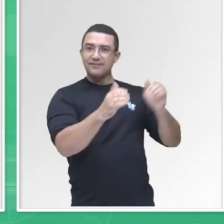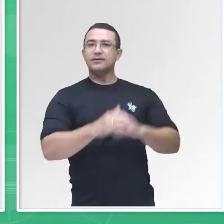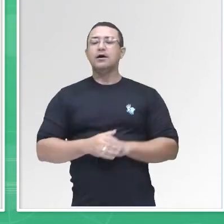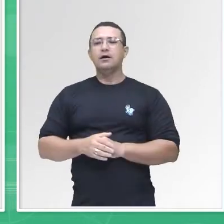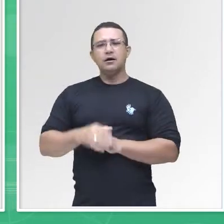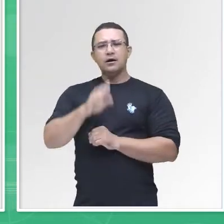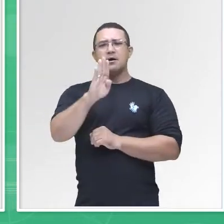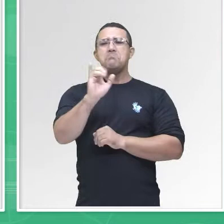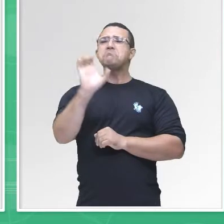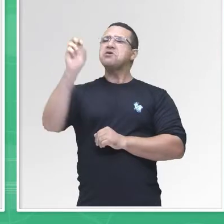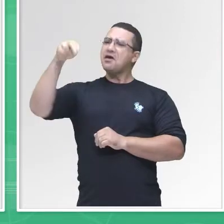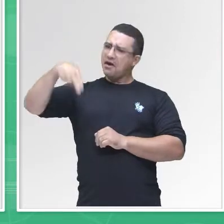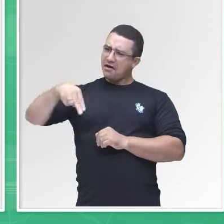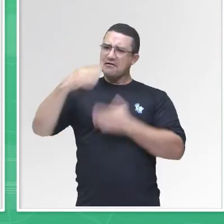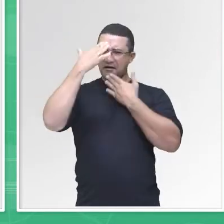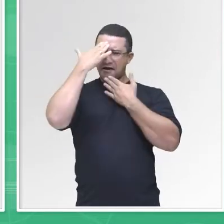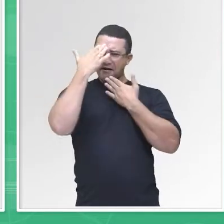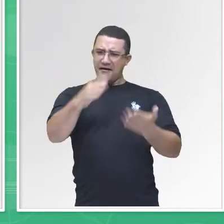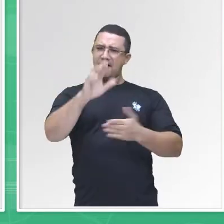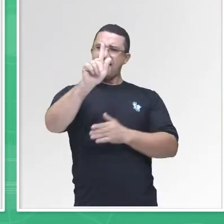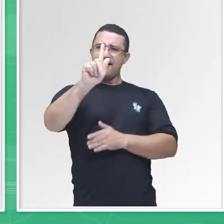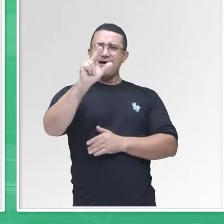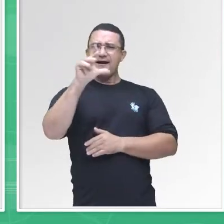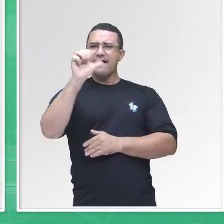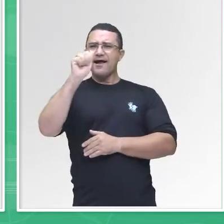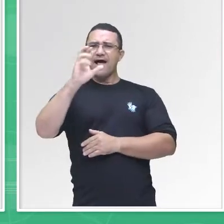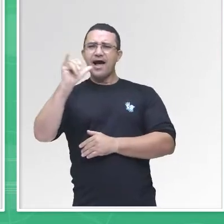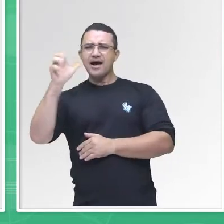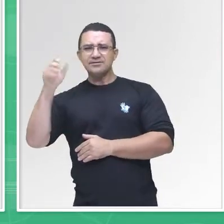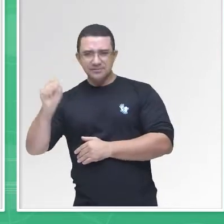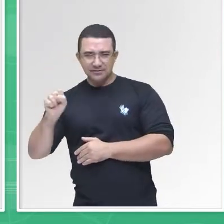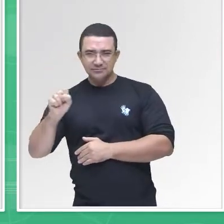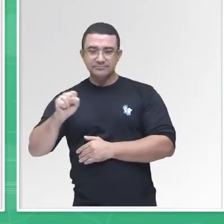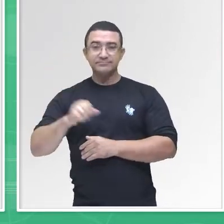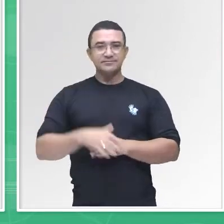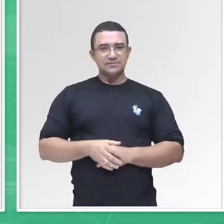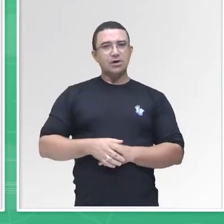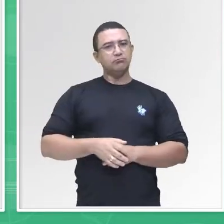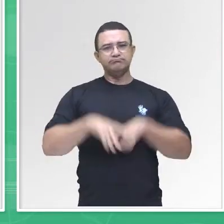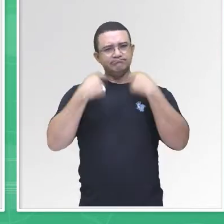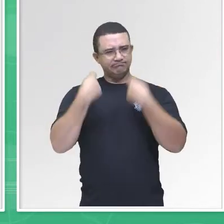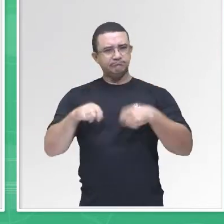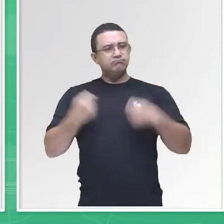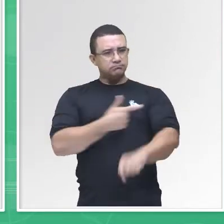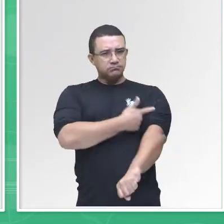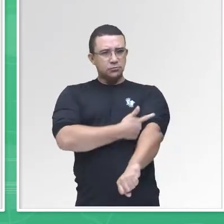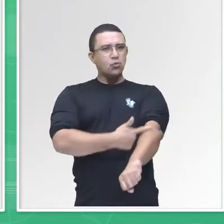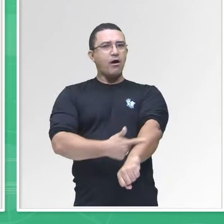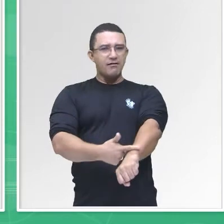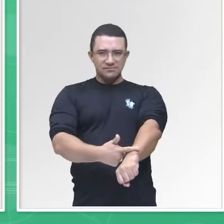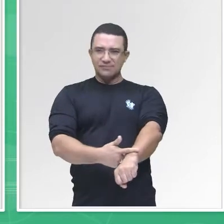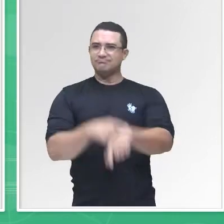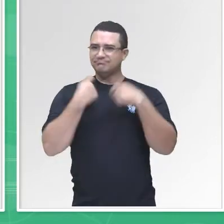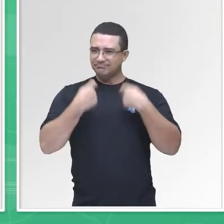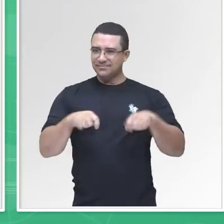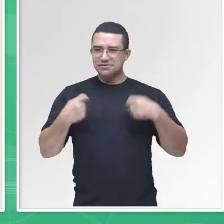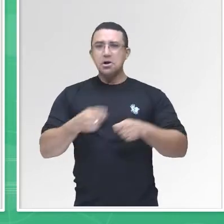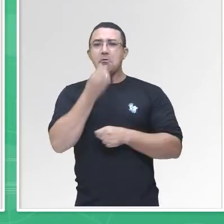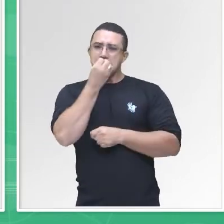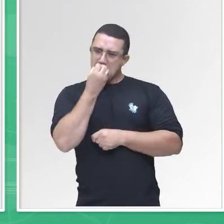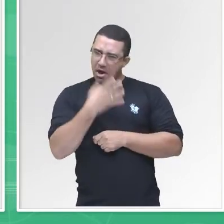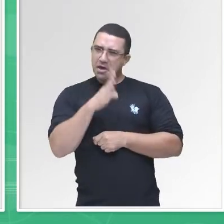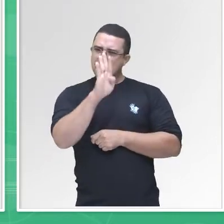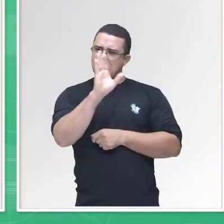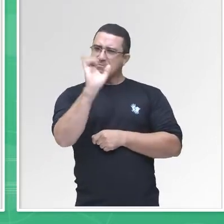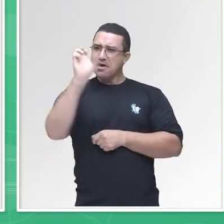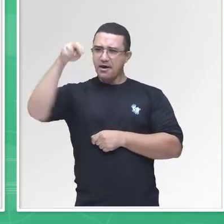E agradece. Torna-se bem polido, né? A gentileza, já vem um agradecimento. Bien, gracias.